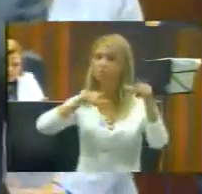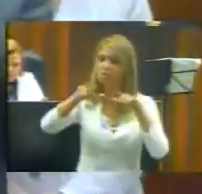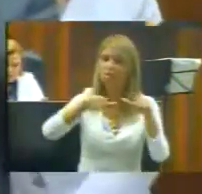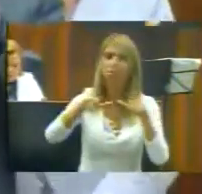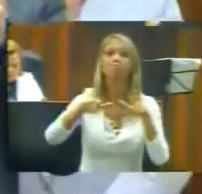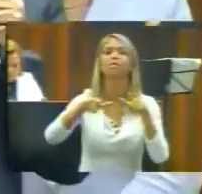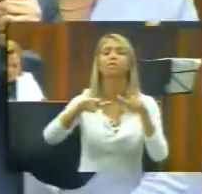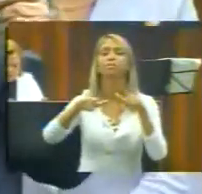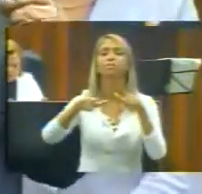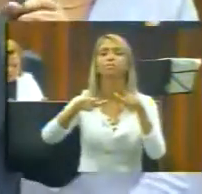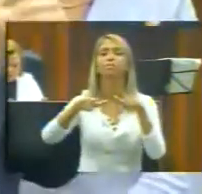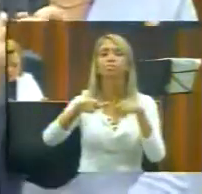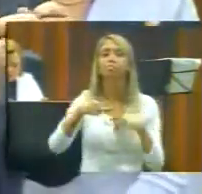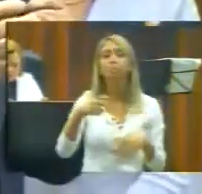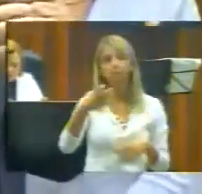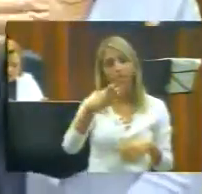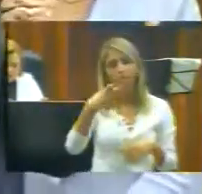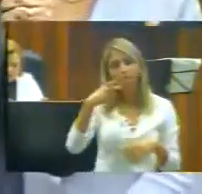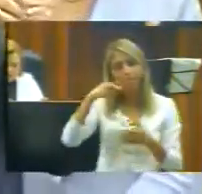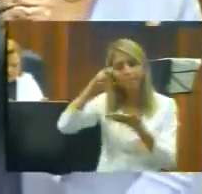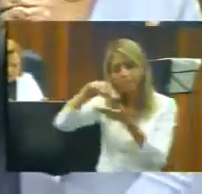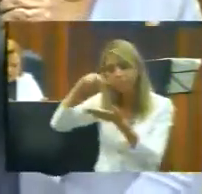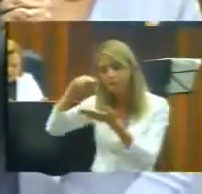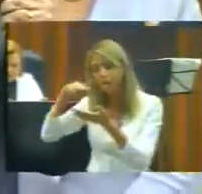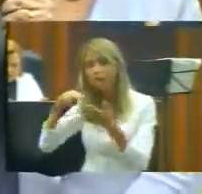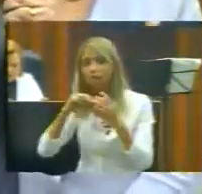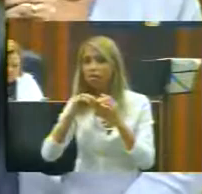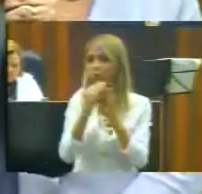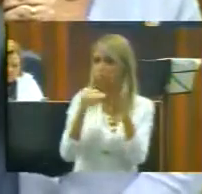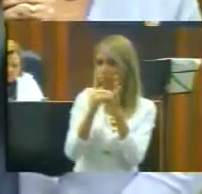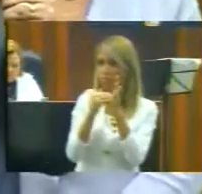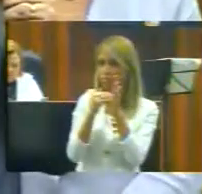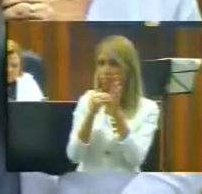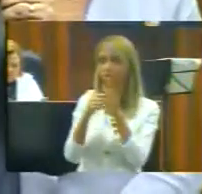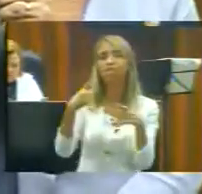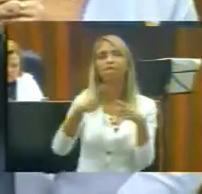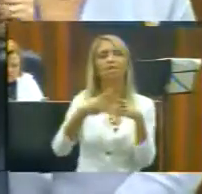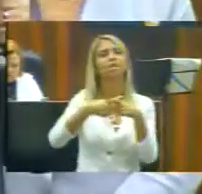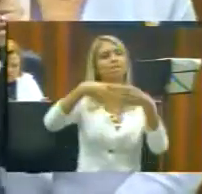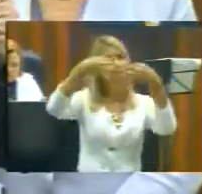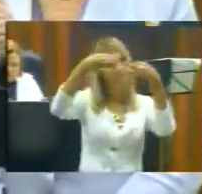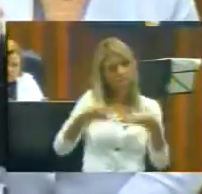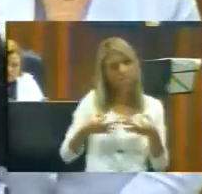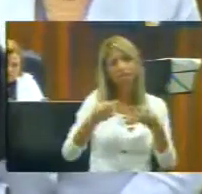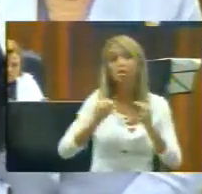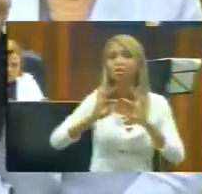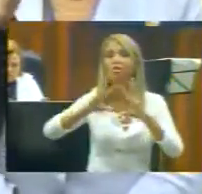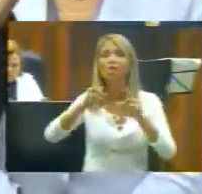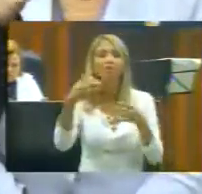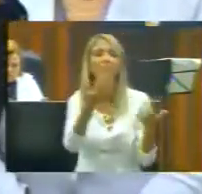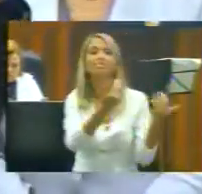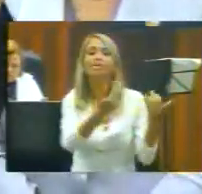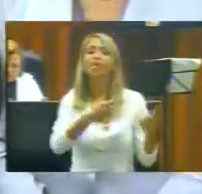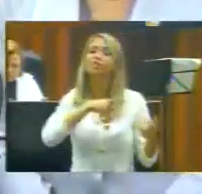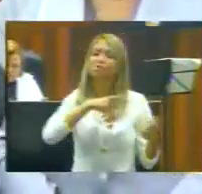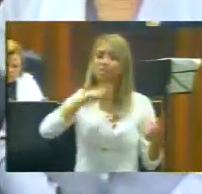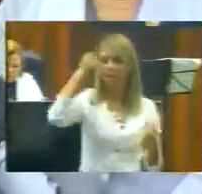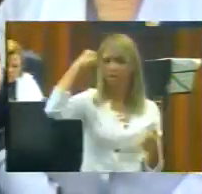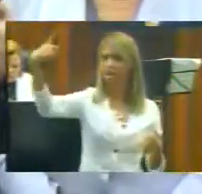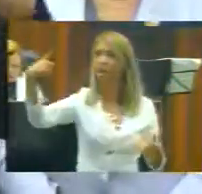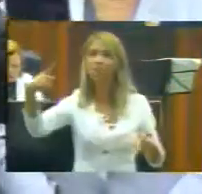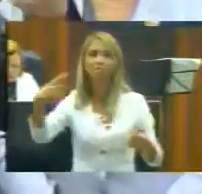Nós vamos analisá-las todas. Tenho certeza que virão coisas ótimas daí. Mas tenham pela essa